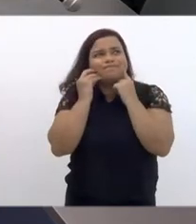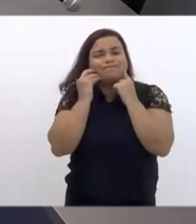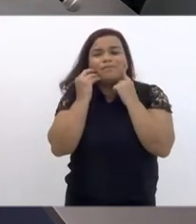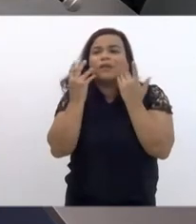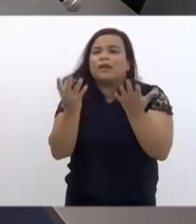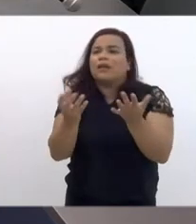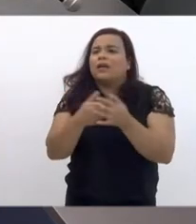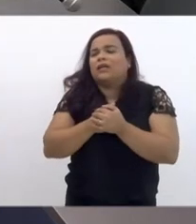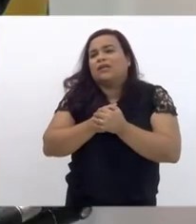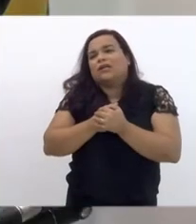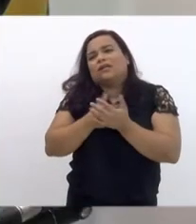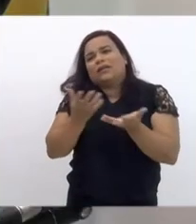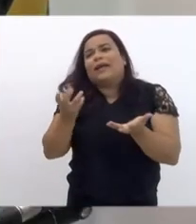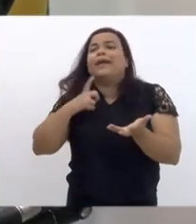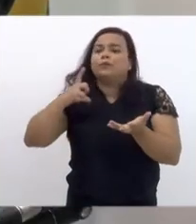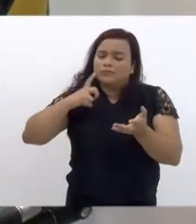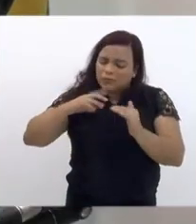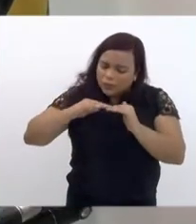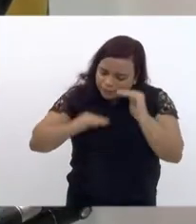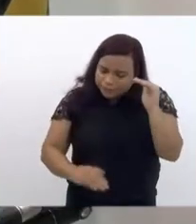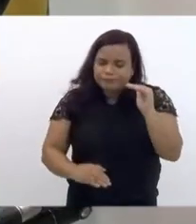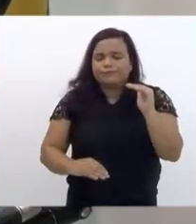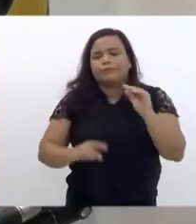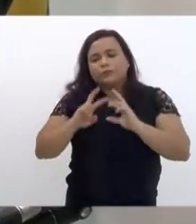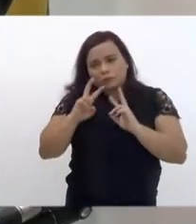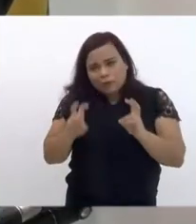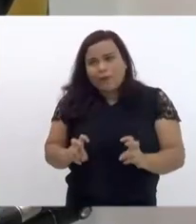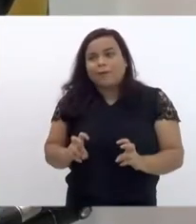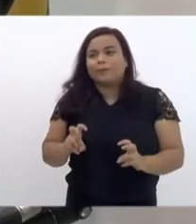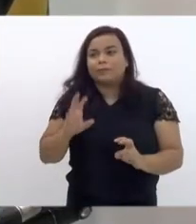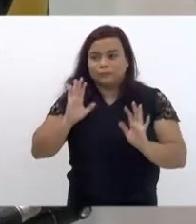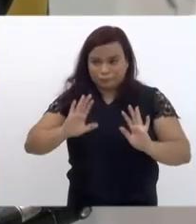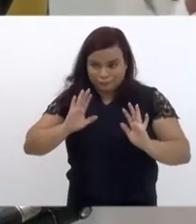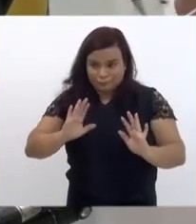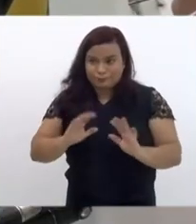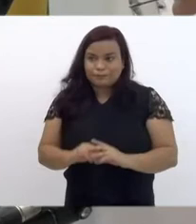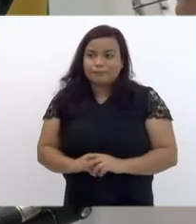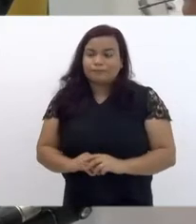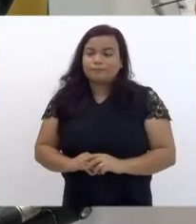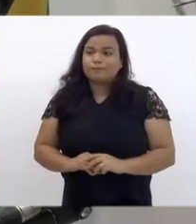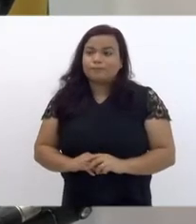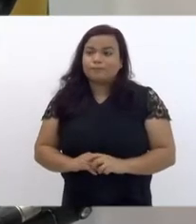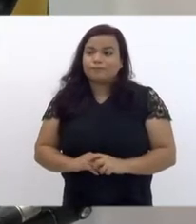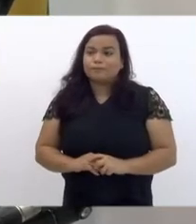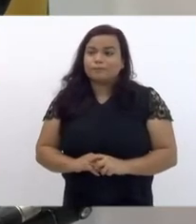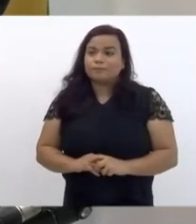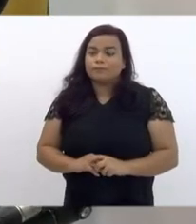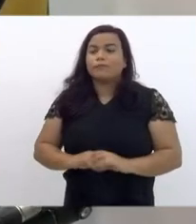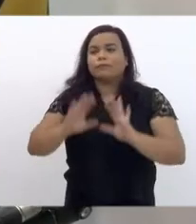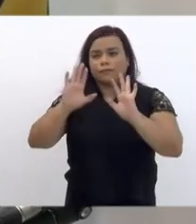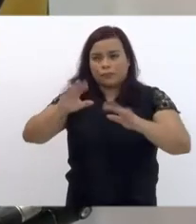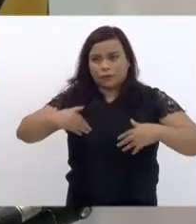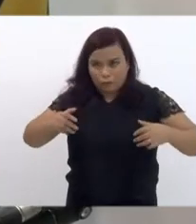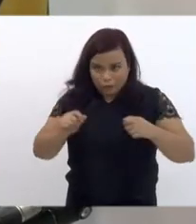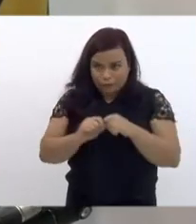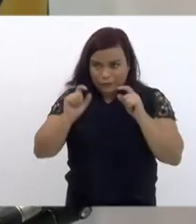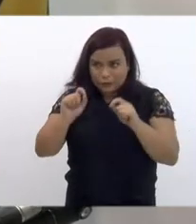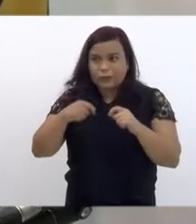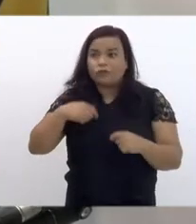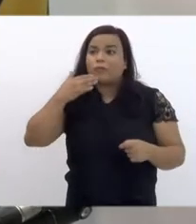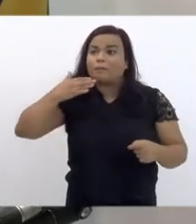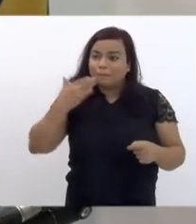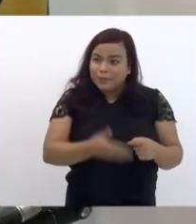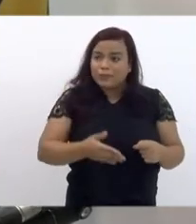tenho divergência no quesito do município. Marcos Pacheco, me permite? Eu vou fazer o seguinte, eu vou pedir vistas ao